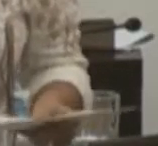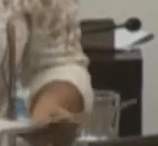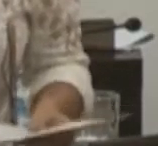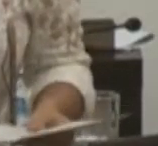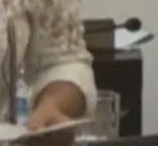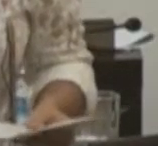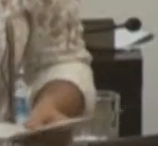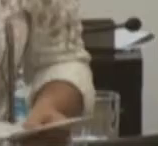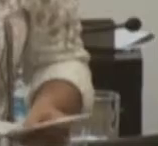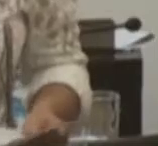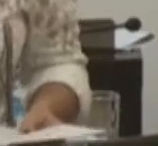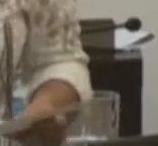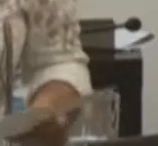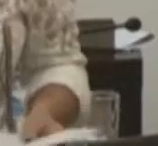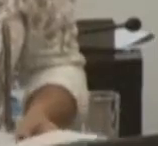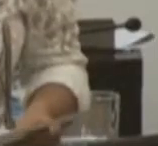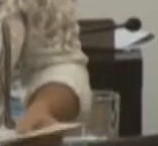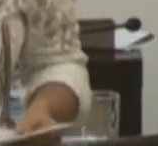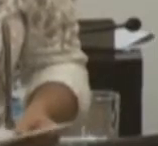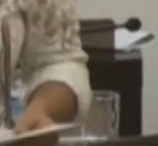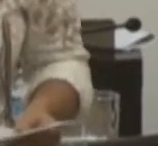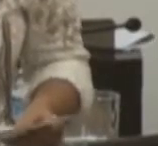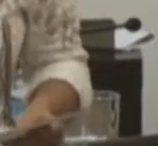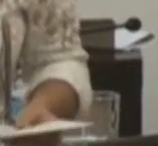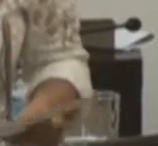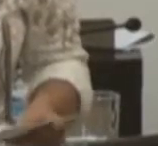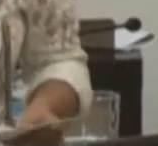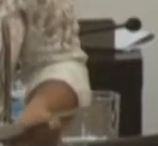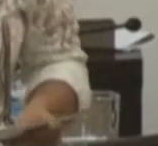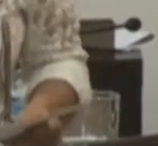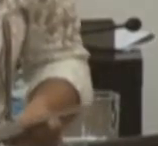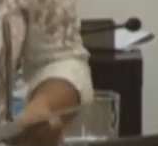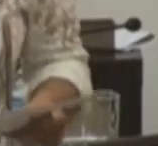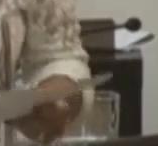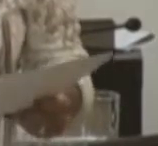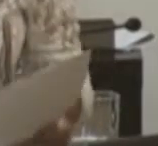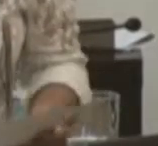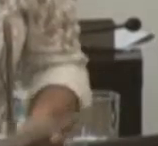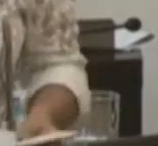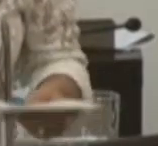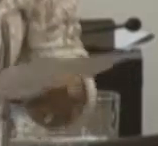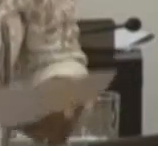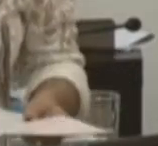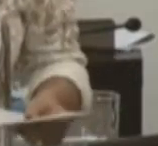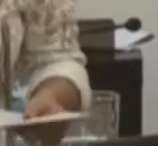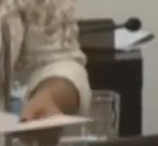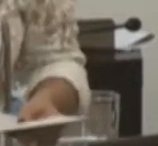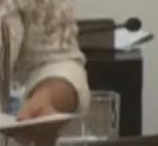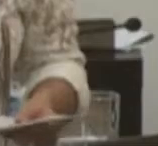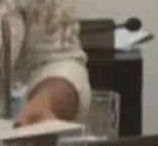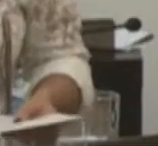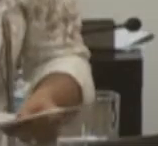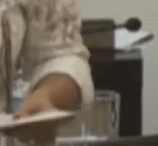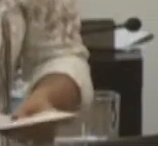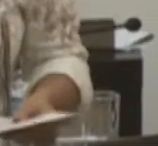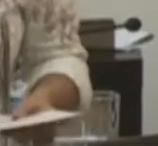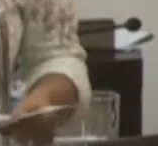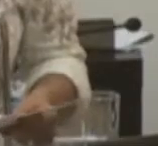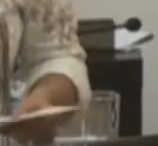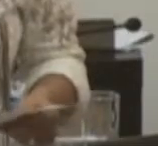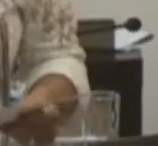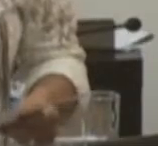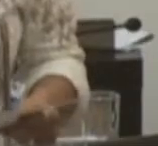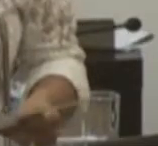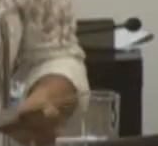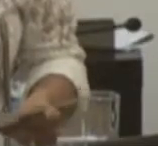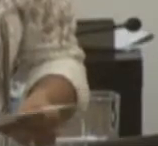e o parabéns nosso dessa casa a esse grupo, a esse jovem também, que